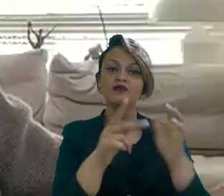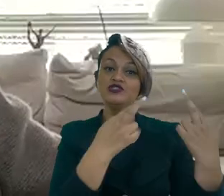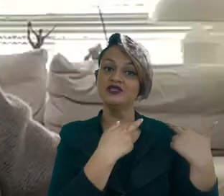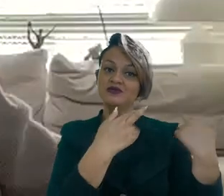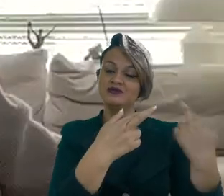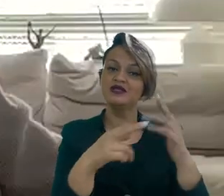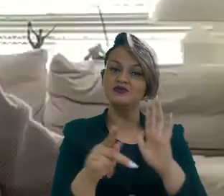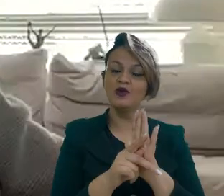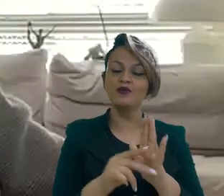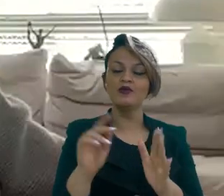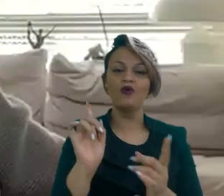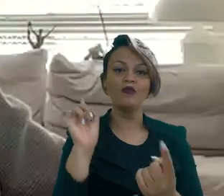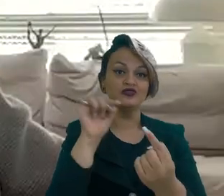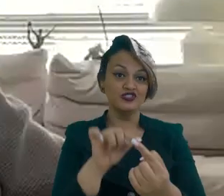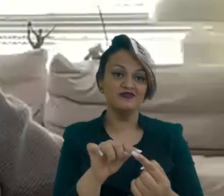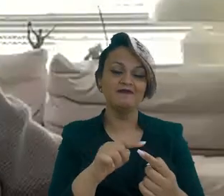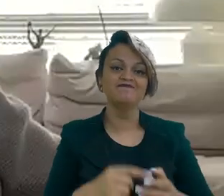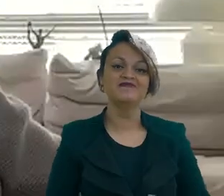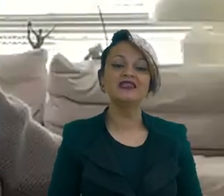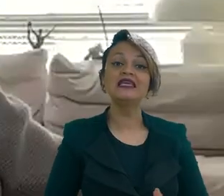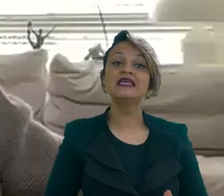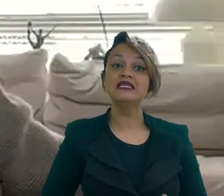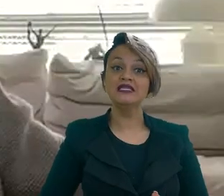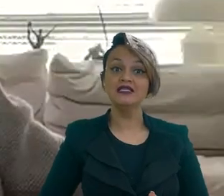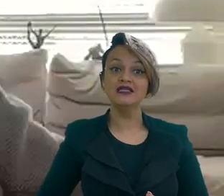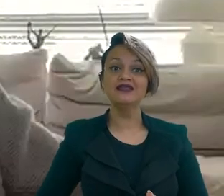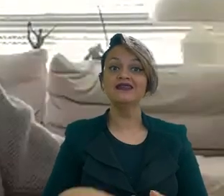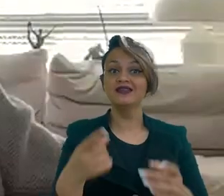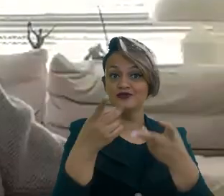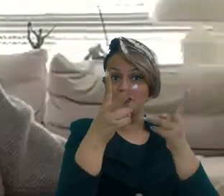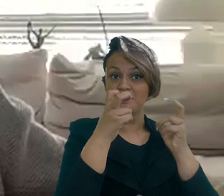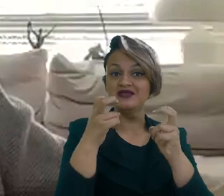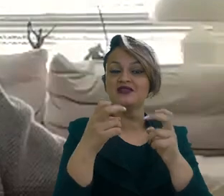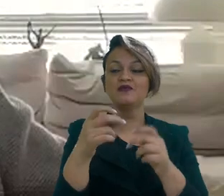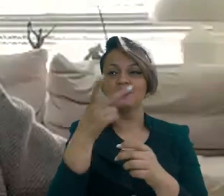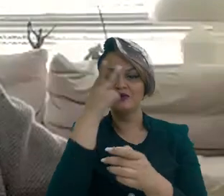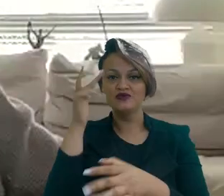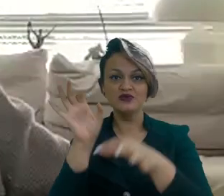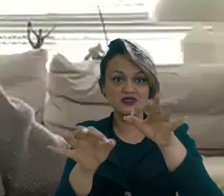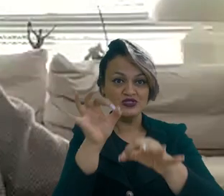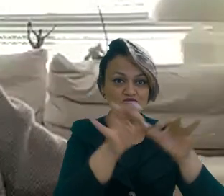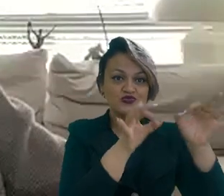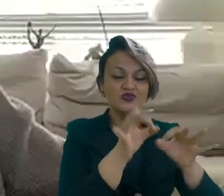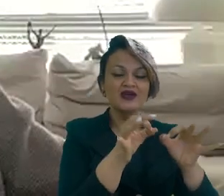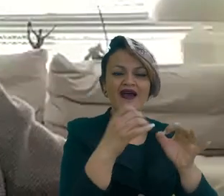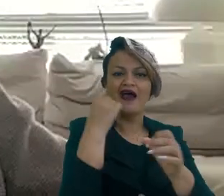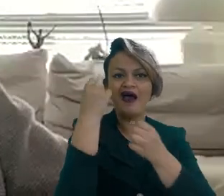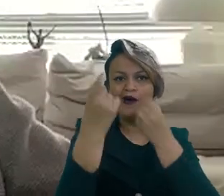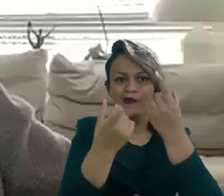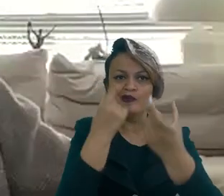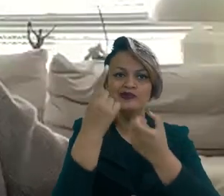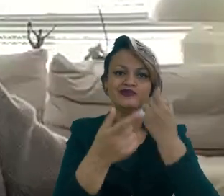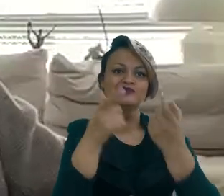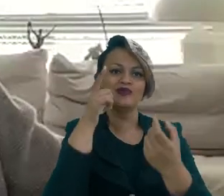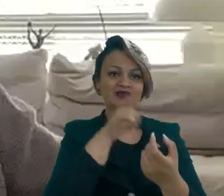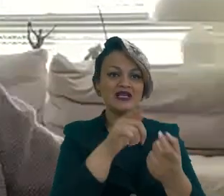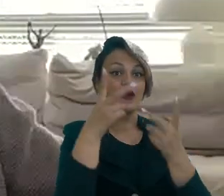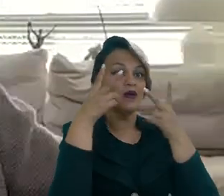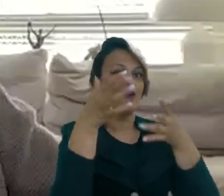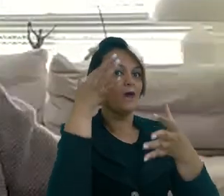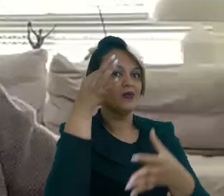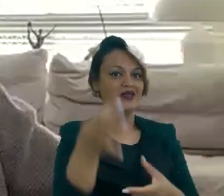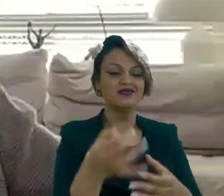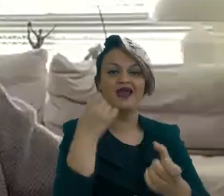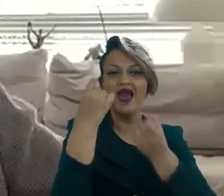pretensões de responsabilidade objetiva E é isso que eu tenho visto que os nossos jogadores raramente